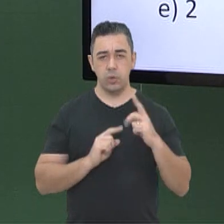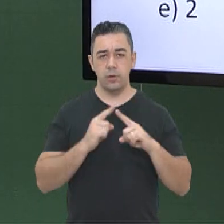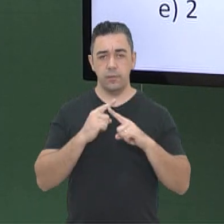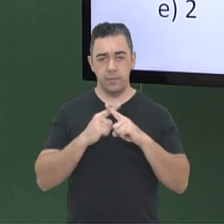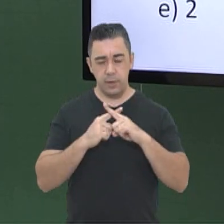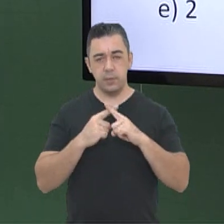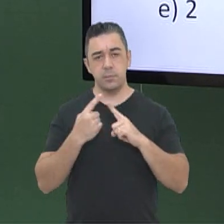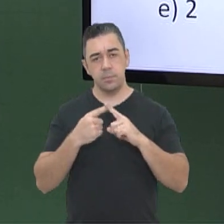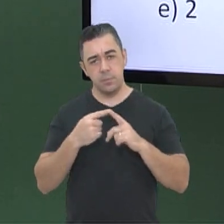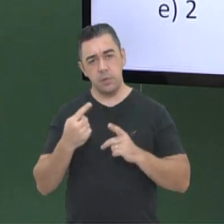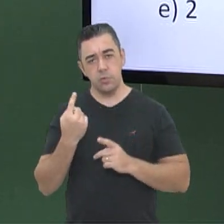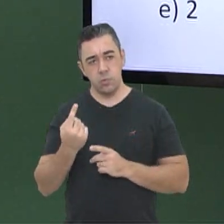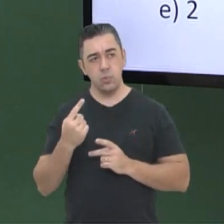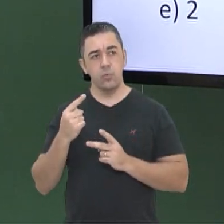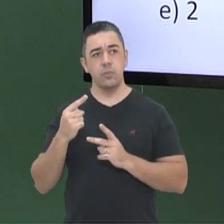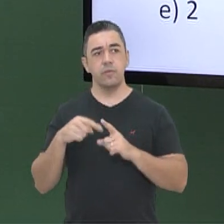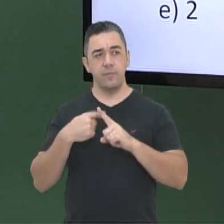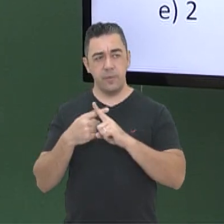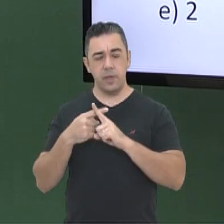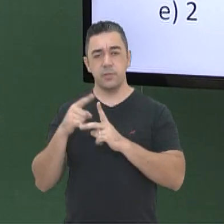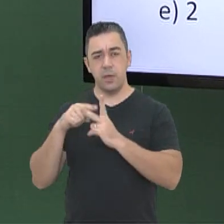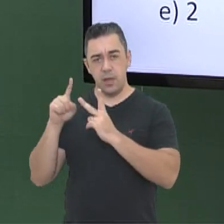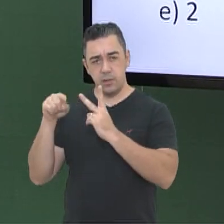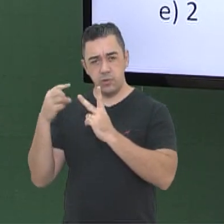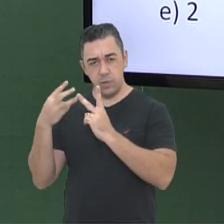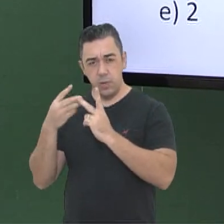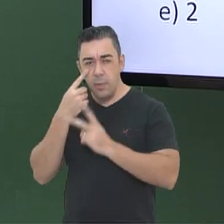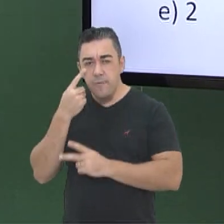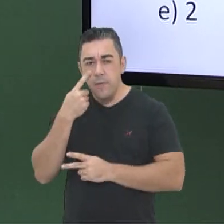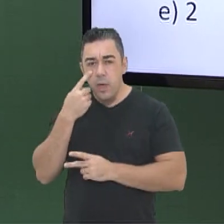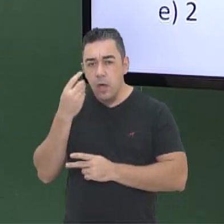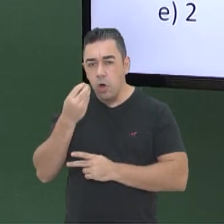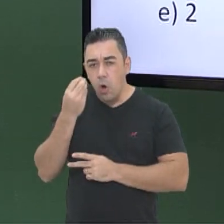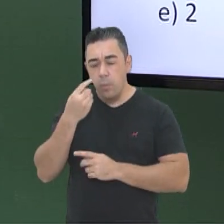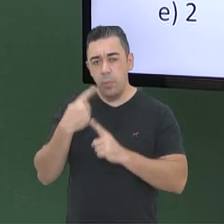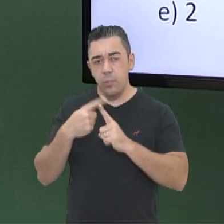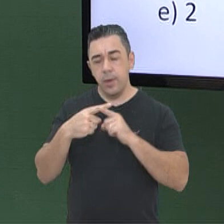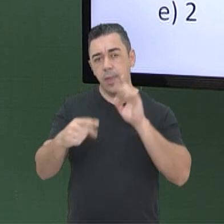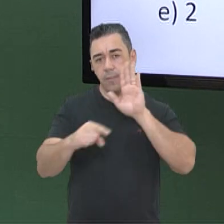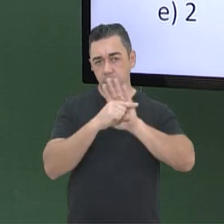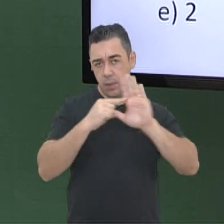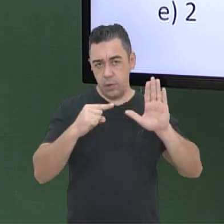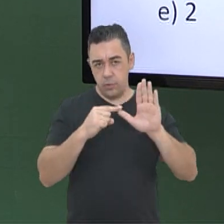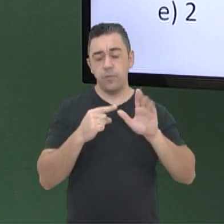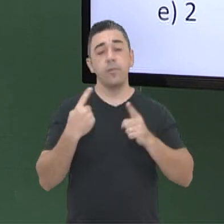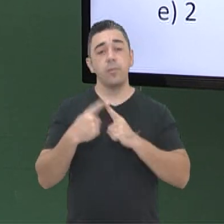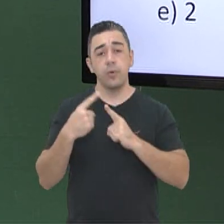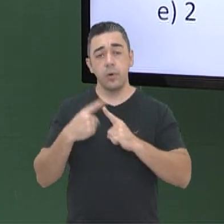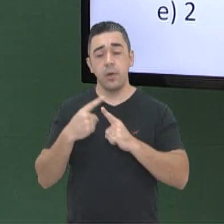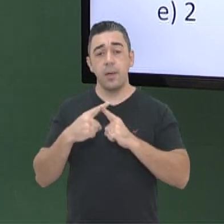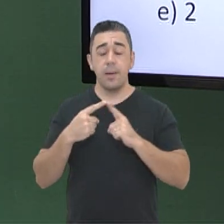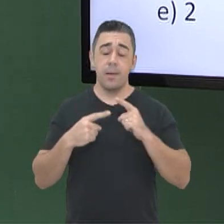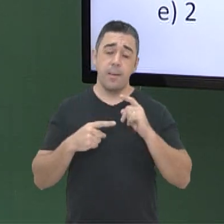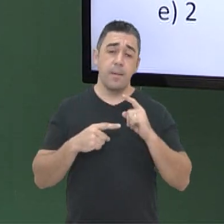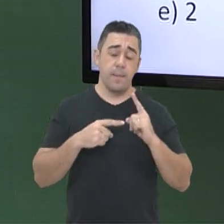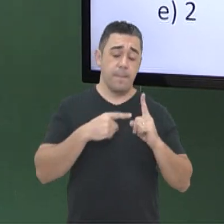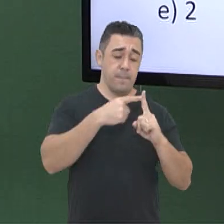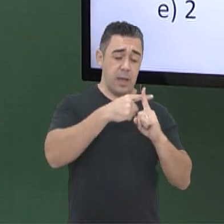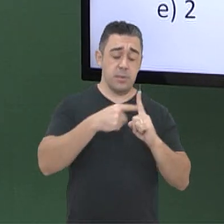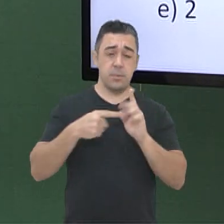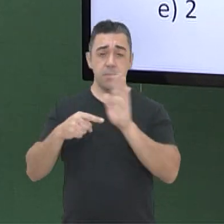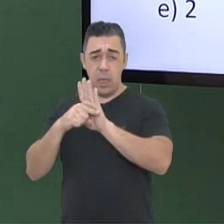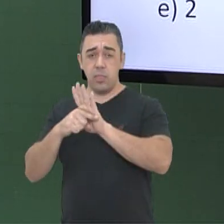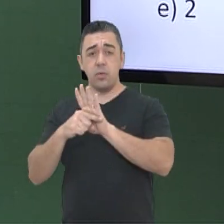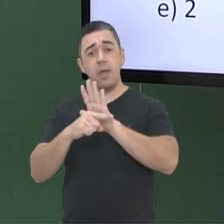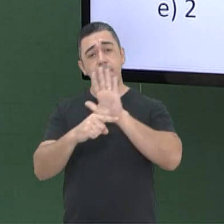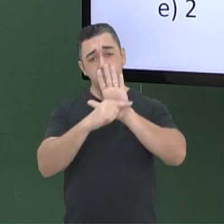menos 1 vezes raiz de 3. Aqui eu fiz só para você ver por que vai ficar negativo, tá? Porque mais vezes menos é menos. Então, ao